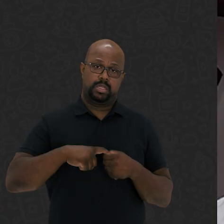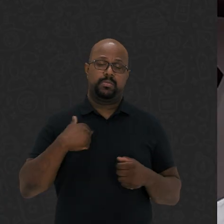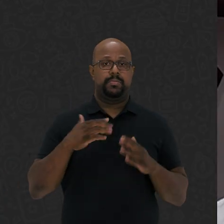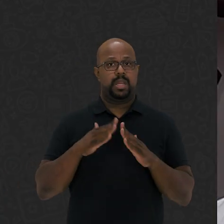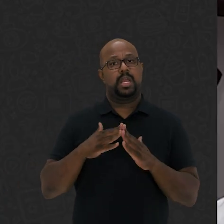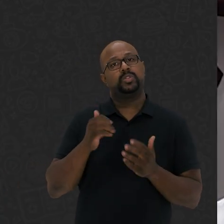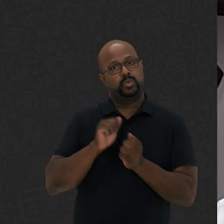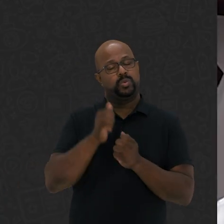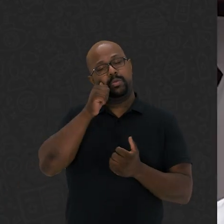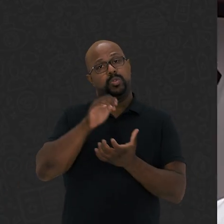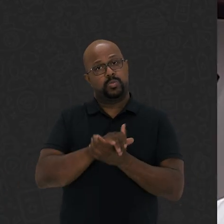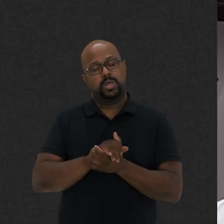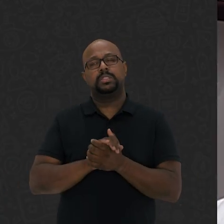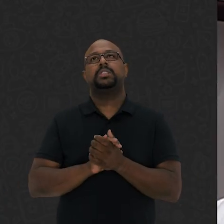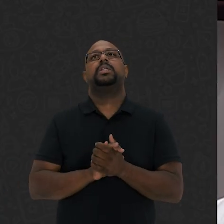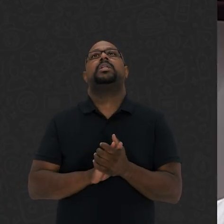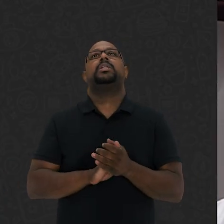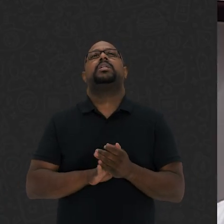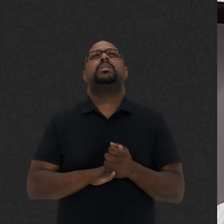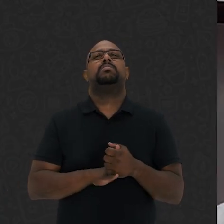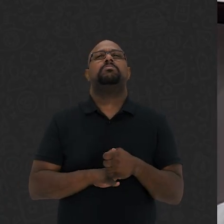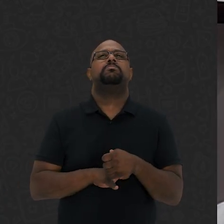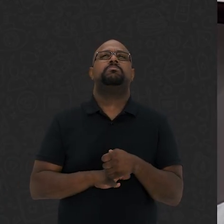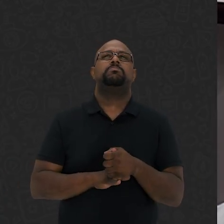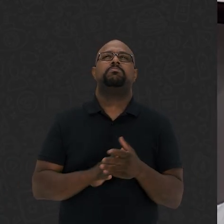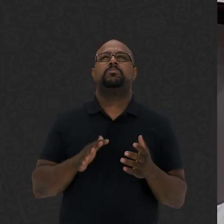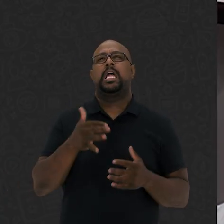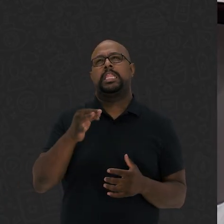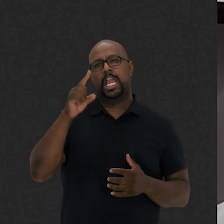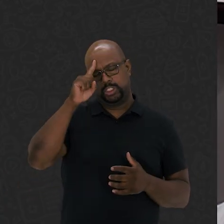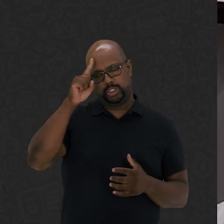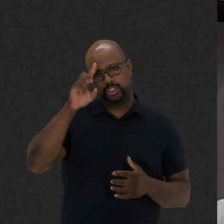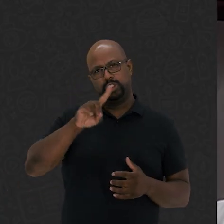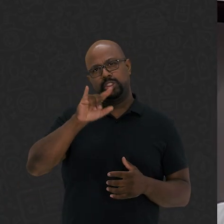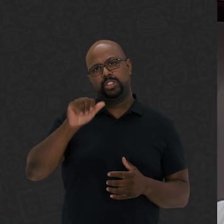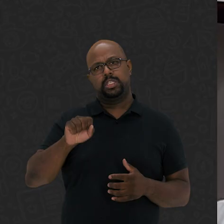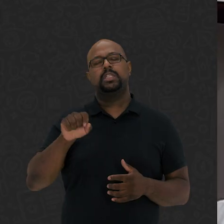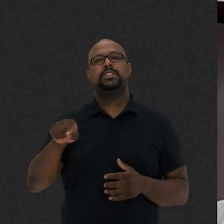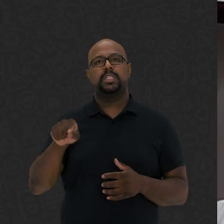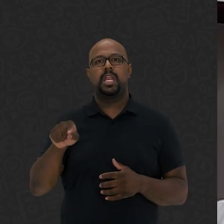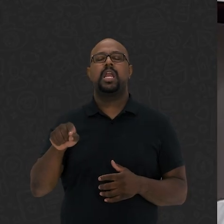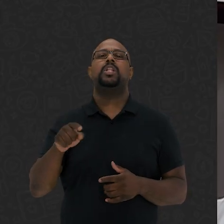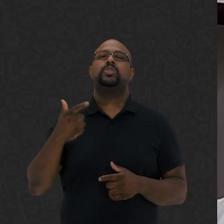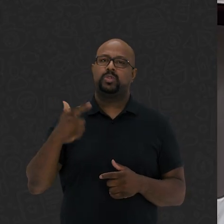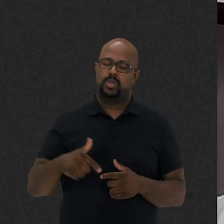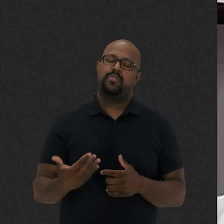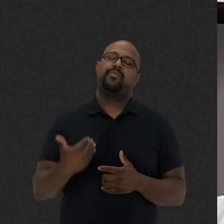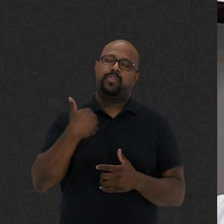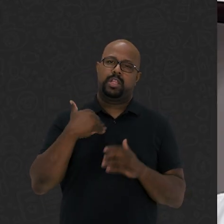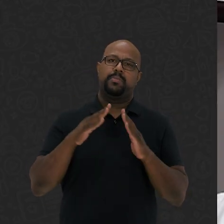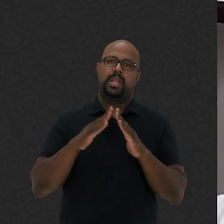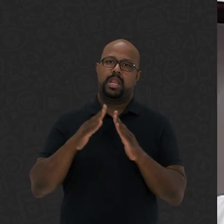minha residência com minha esposa e durou mais ou menos uns 10 dias. Ele voltou na